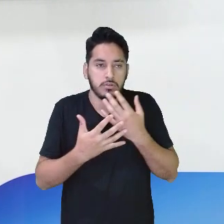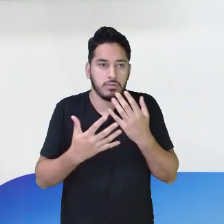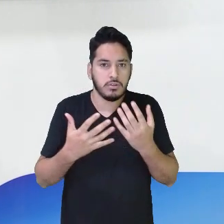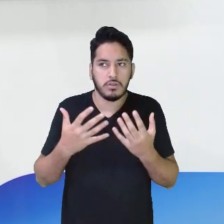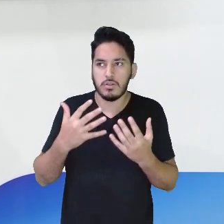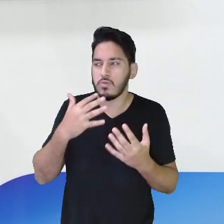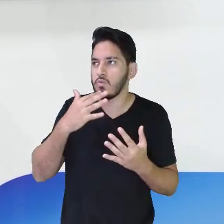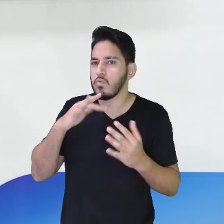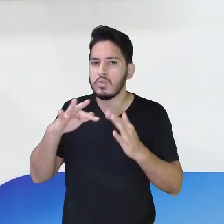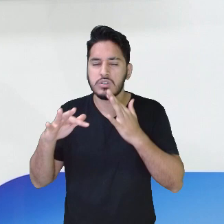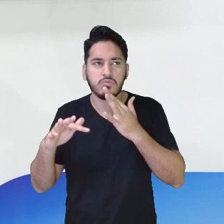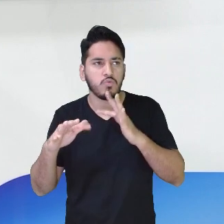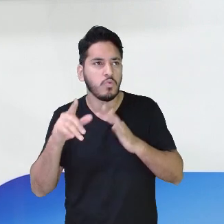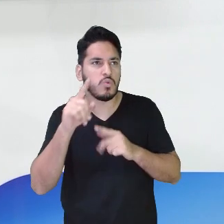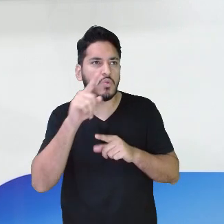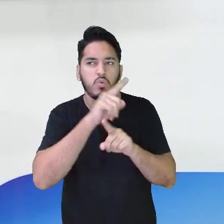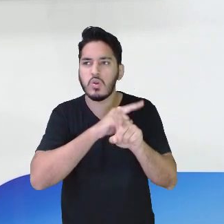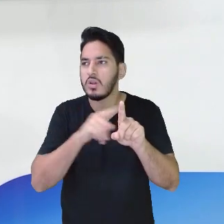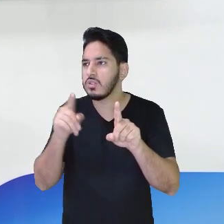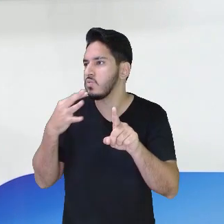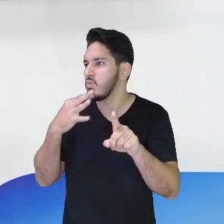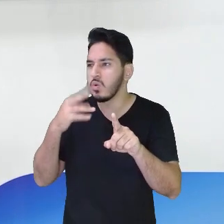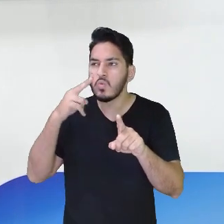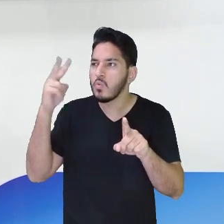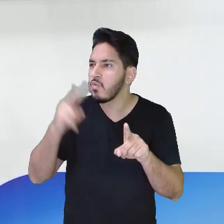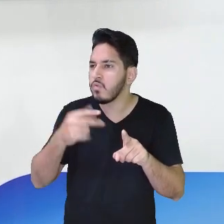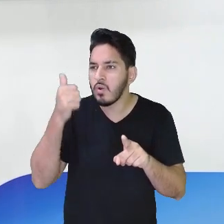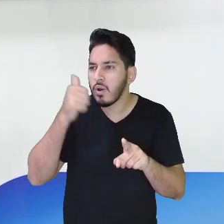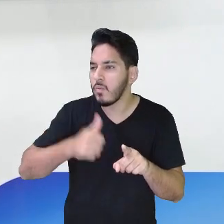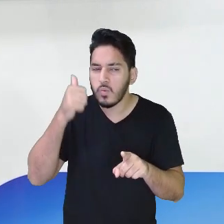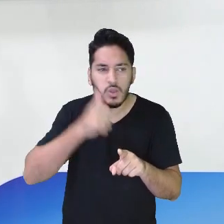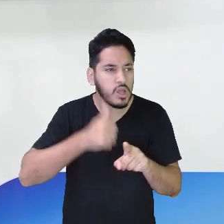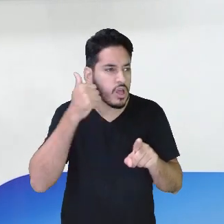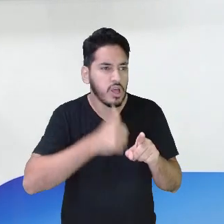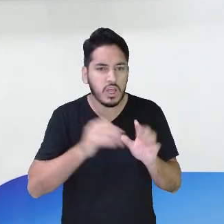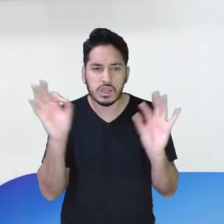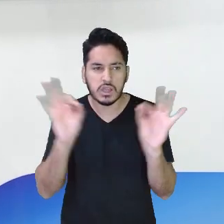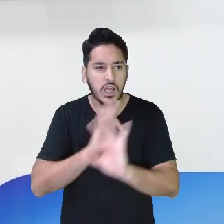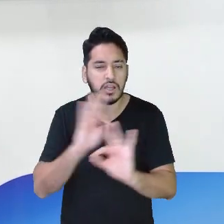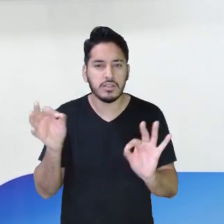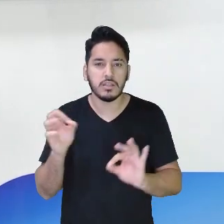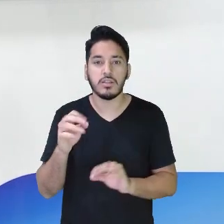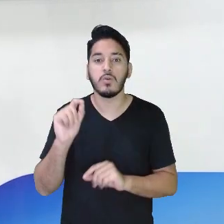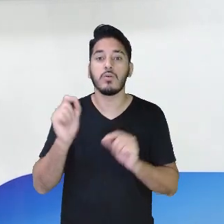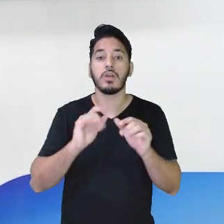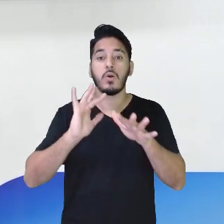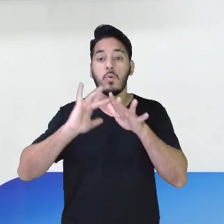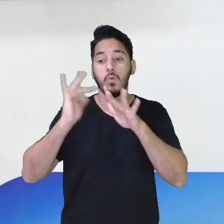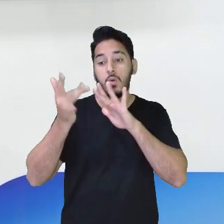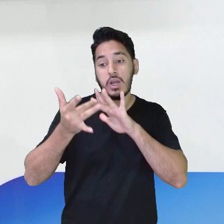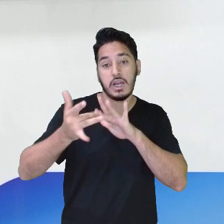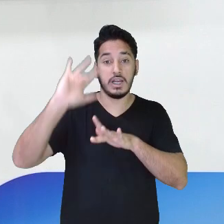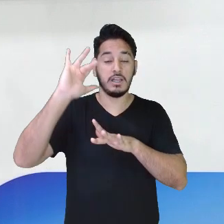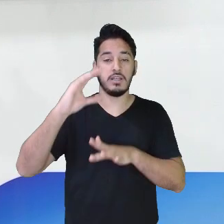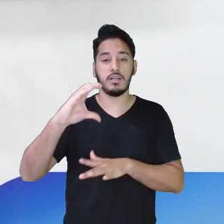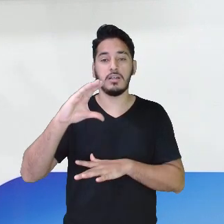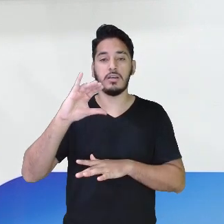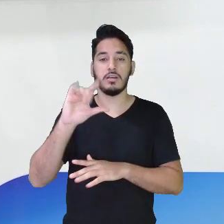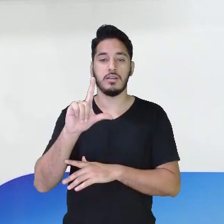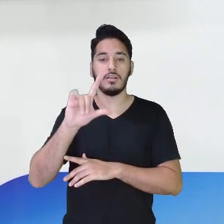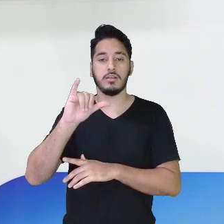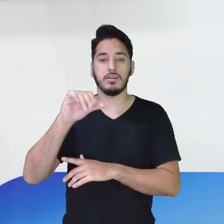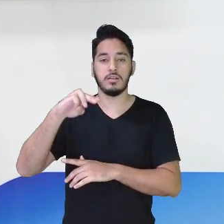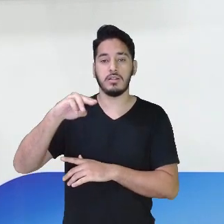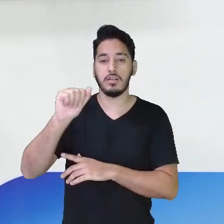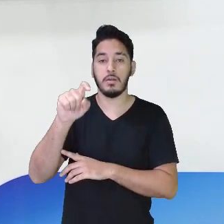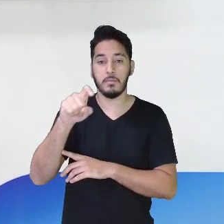Ninguém conhecia, ninguém tinha visto. E aquele momento que a gente lembra que eu falei, pessoal, do clímax, é aquele momento de mais